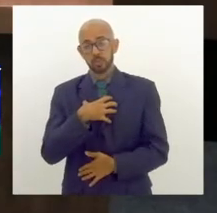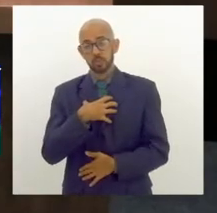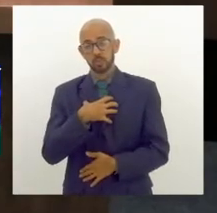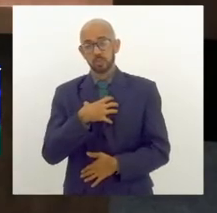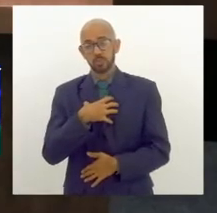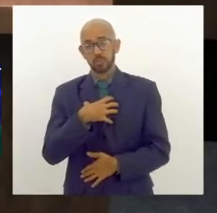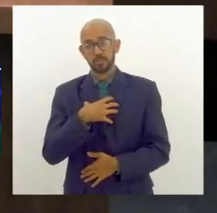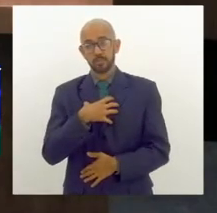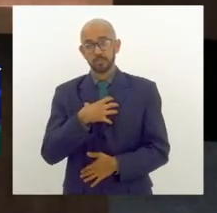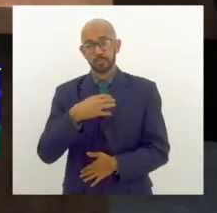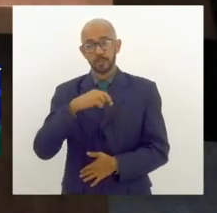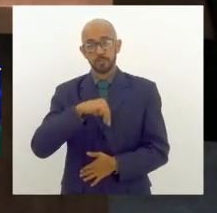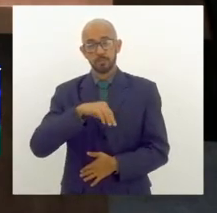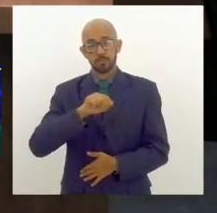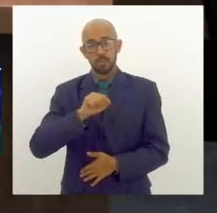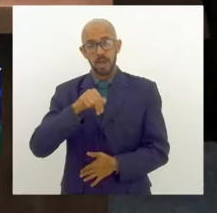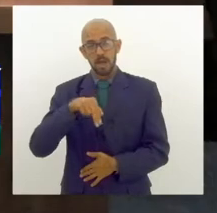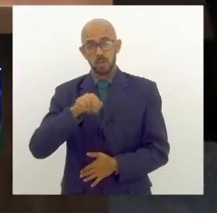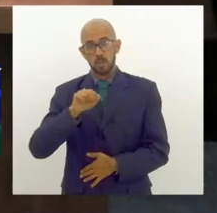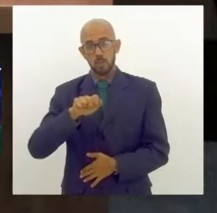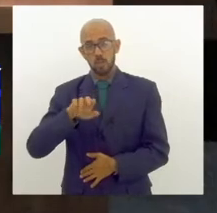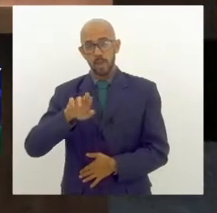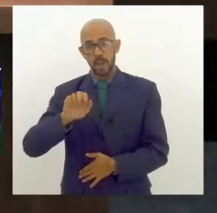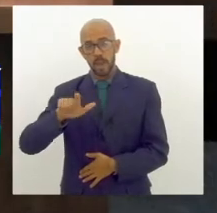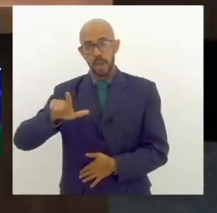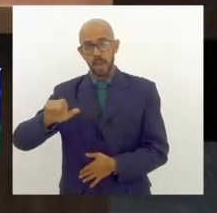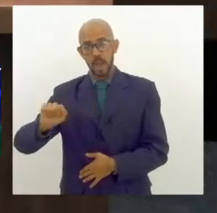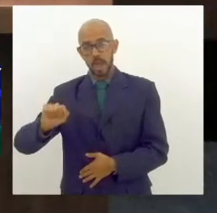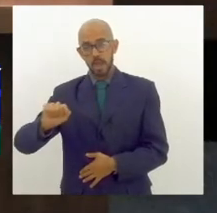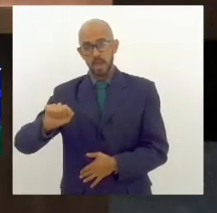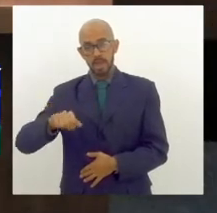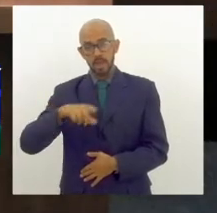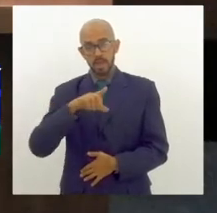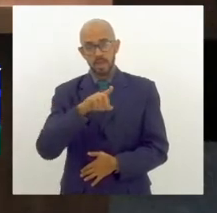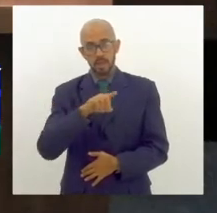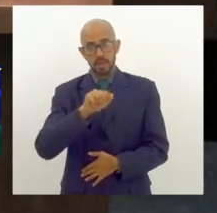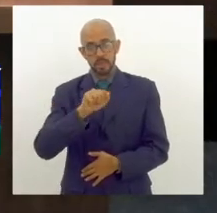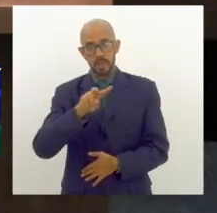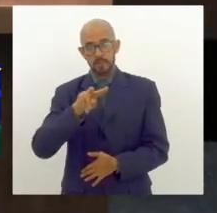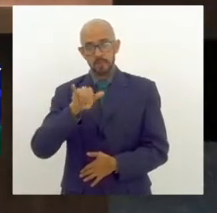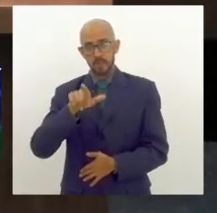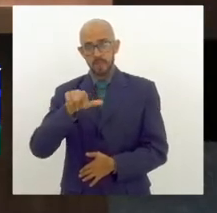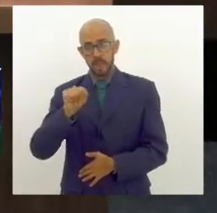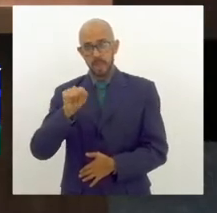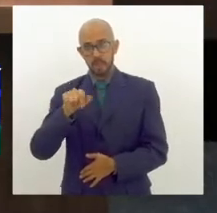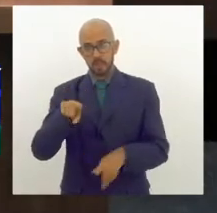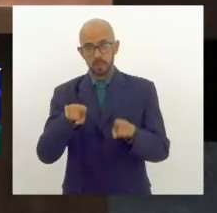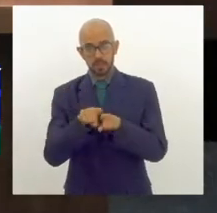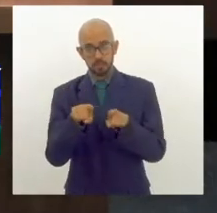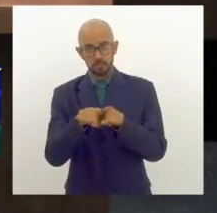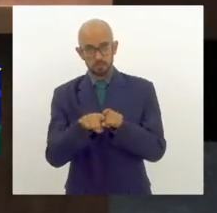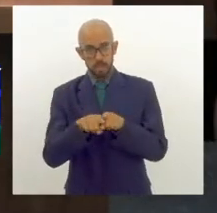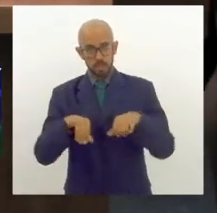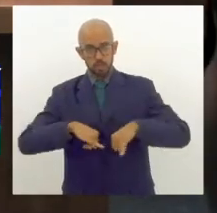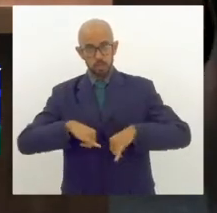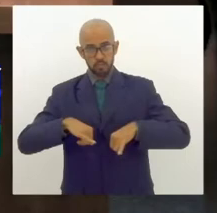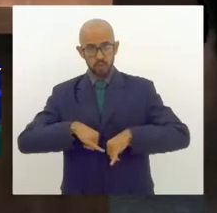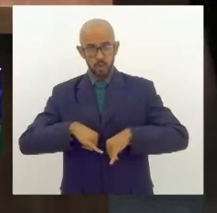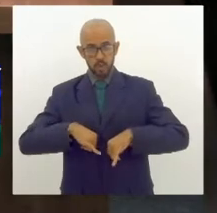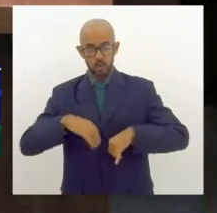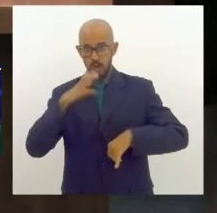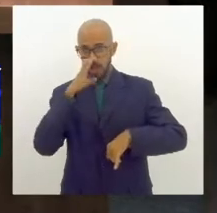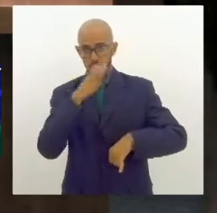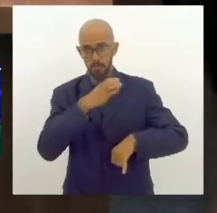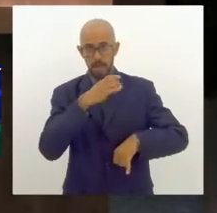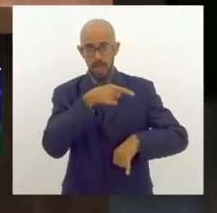à Manuela Dávila, Manuela Dávila, que sofreu nesses últimos dias também com ameaças frequentes